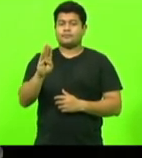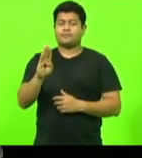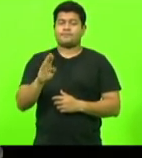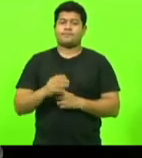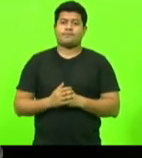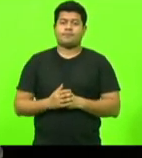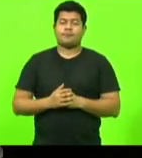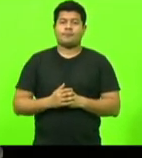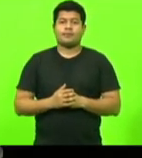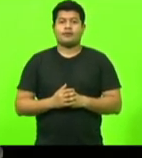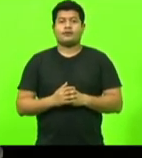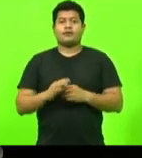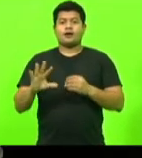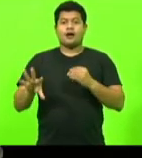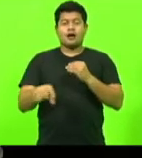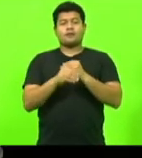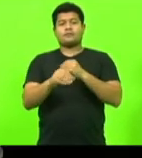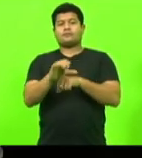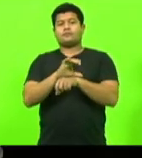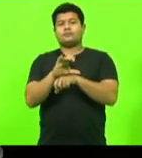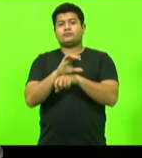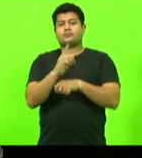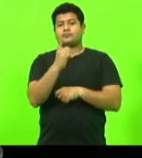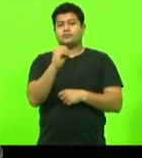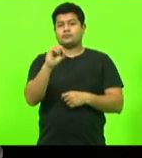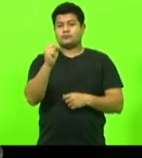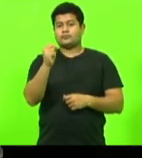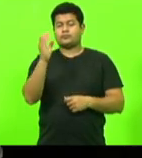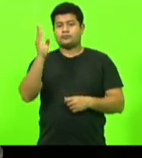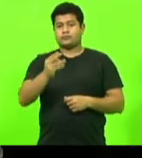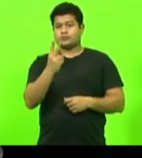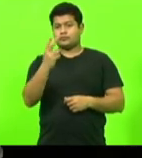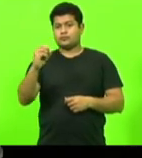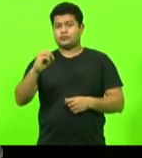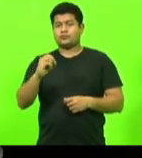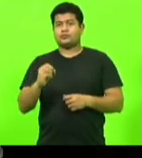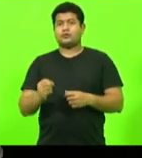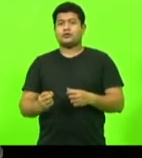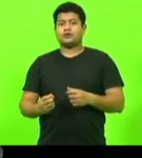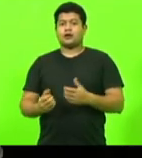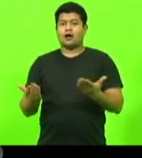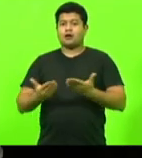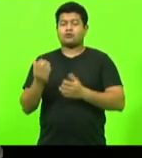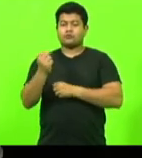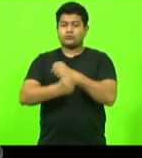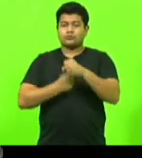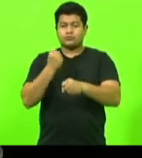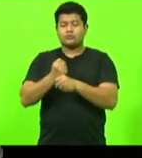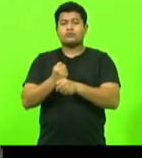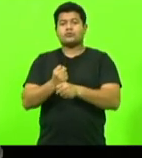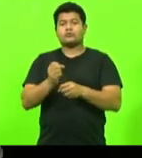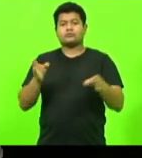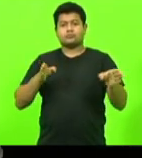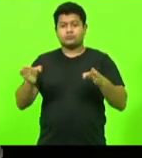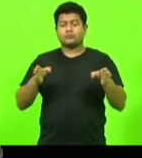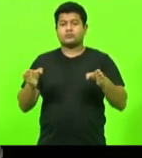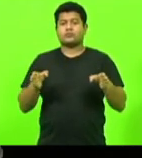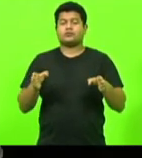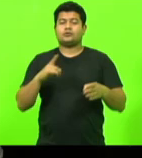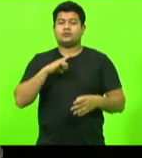A Emenda Constitucional 108/2020, que completou seu primeiro ano de vigência no dia 26 de